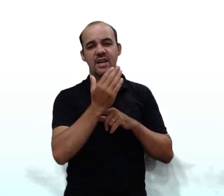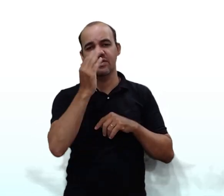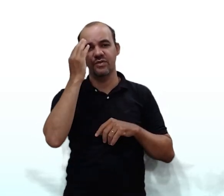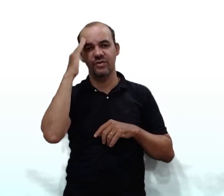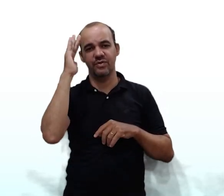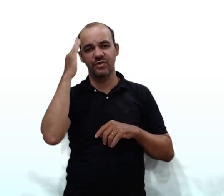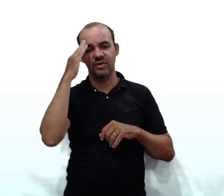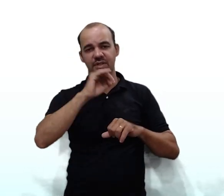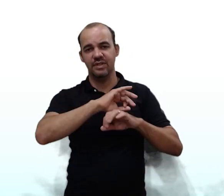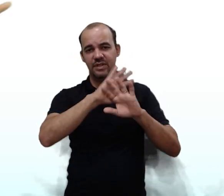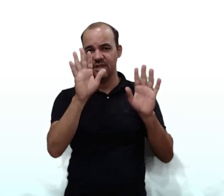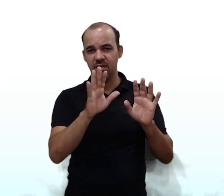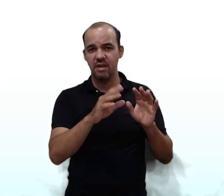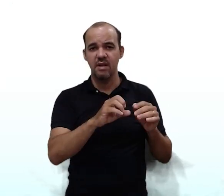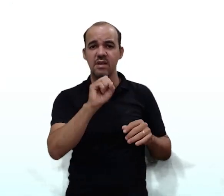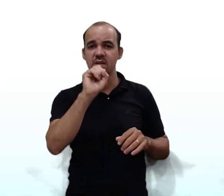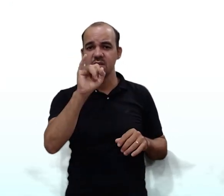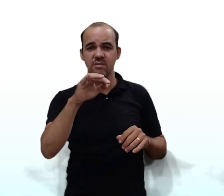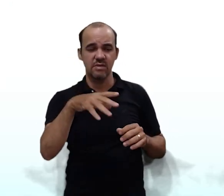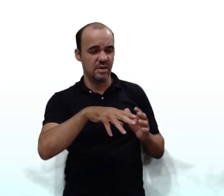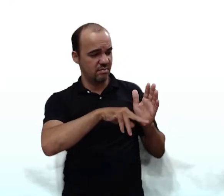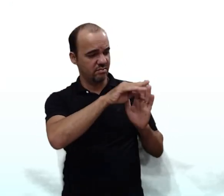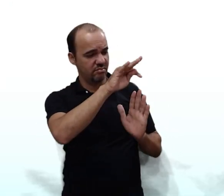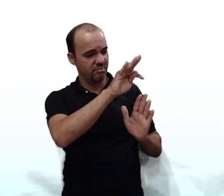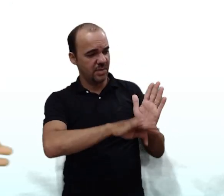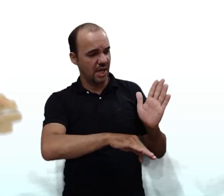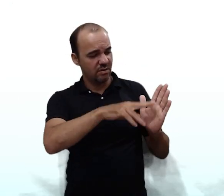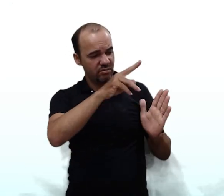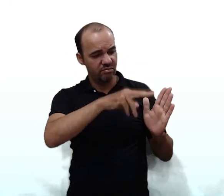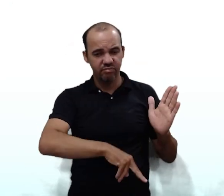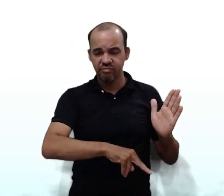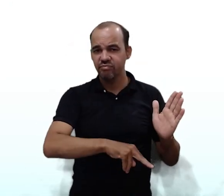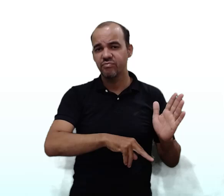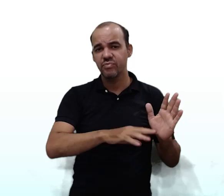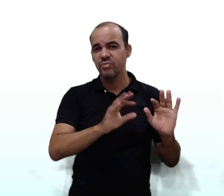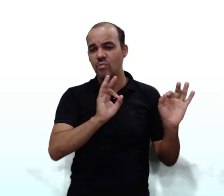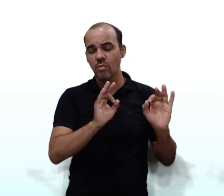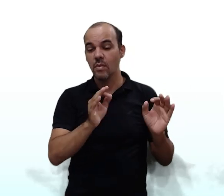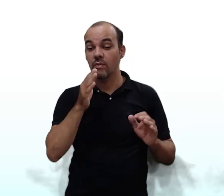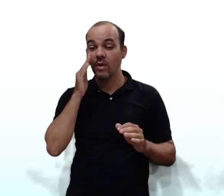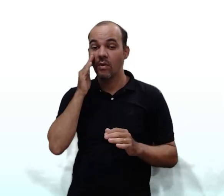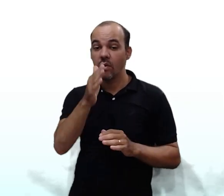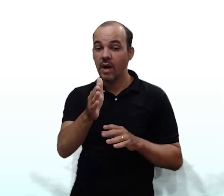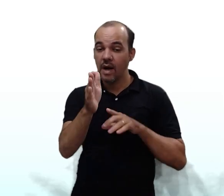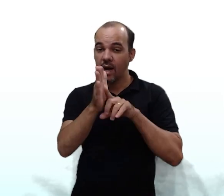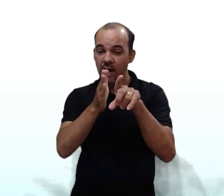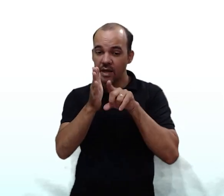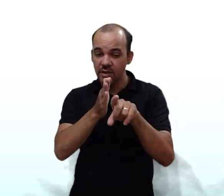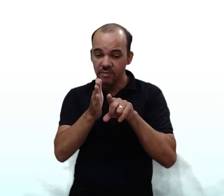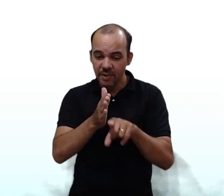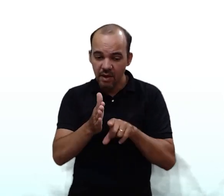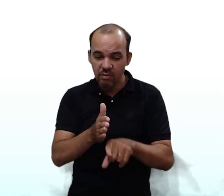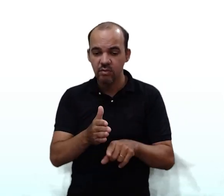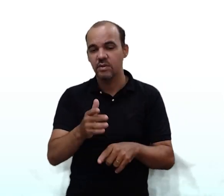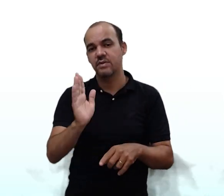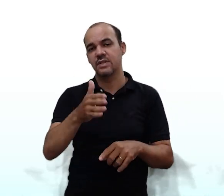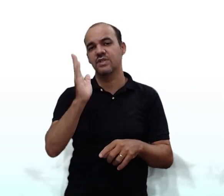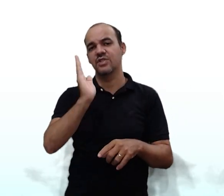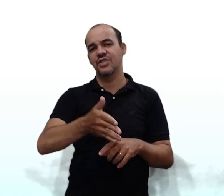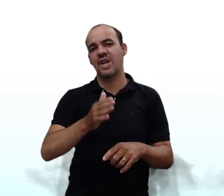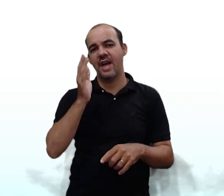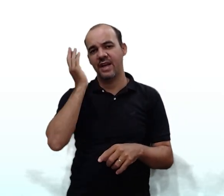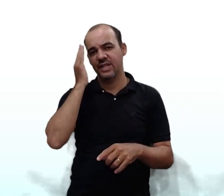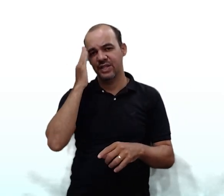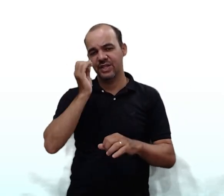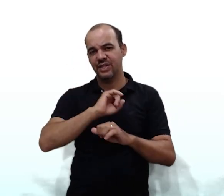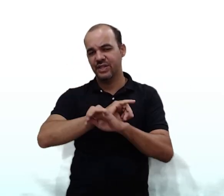porque mesmo sem ler o texto de cara inicialmente ali, se você for diretamente para o enunciado, você já vai ter uma ideia legal do que é que o